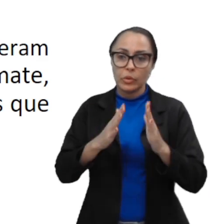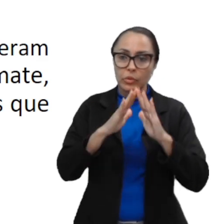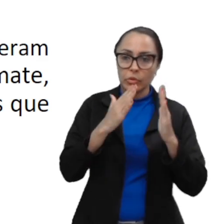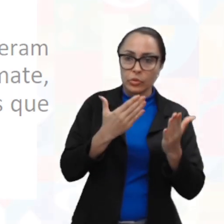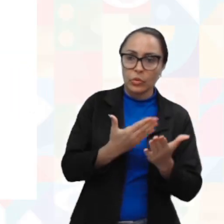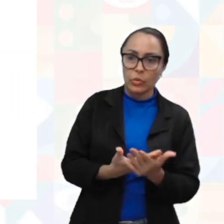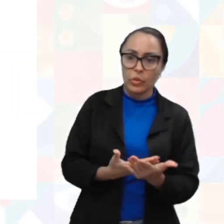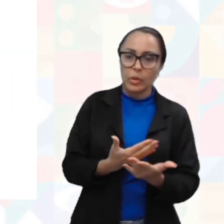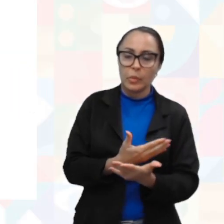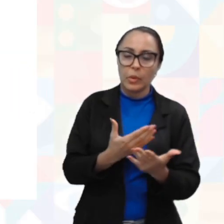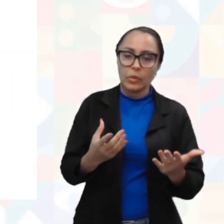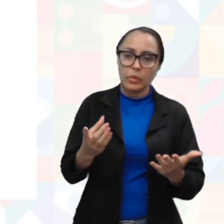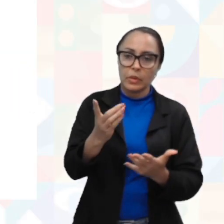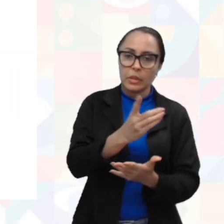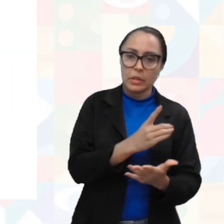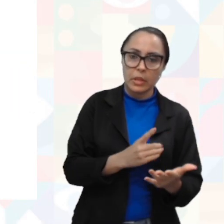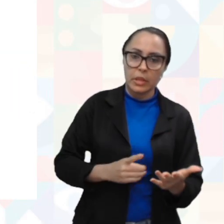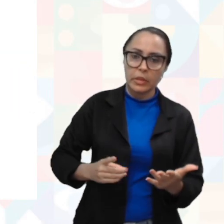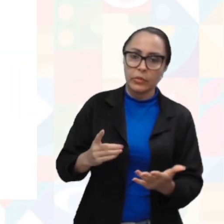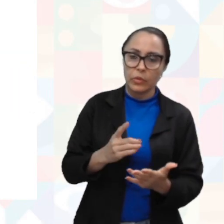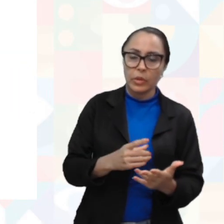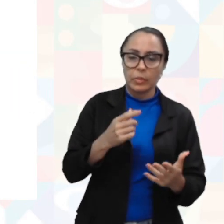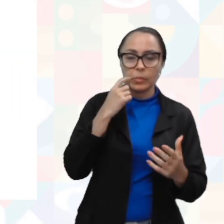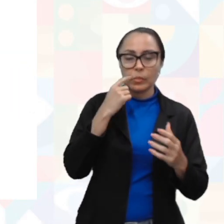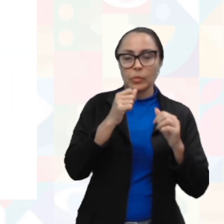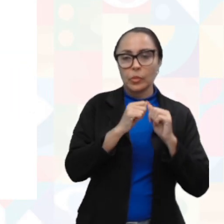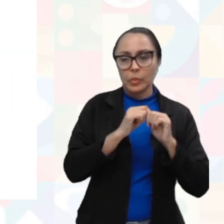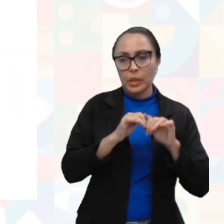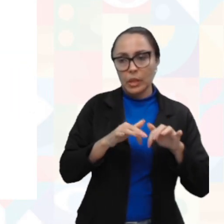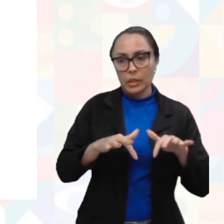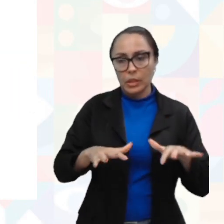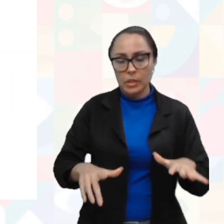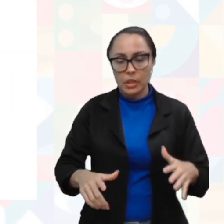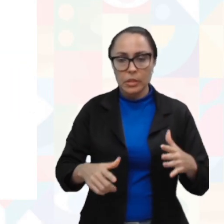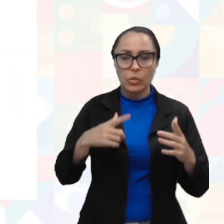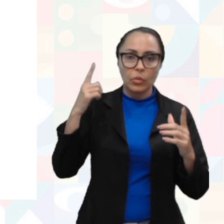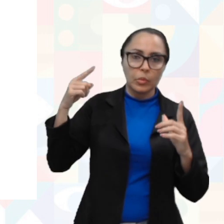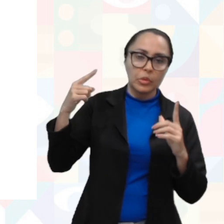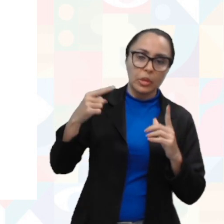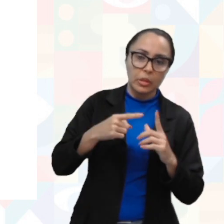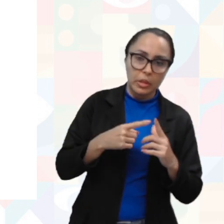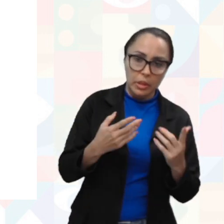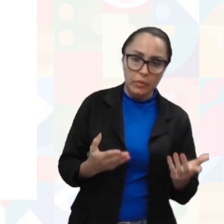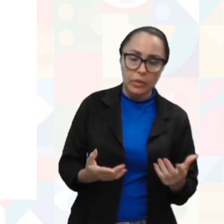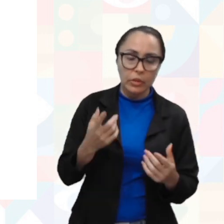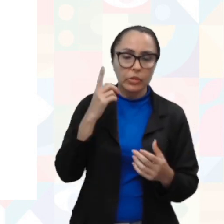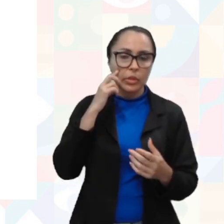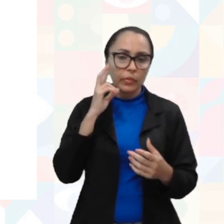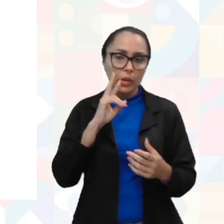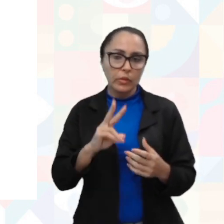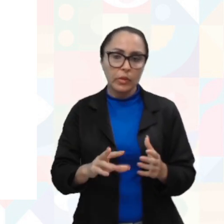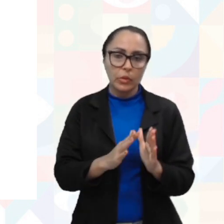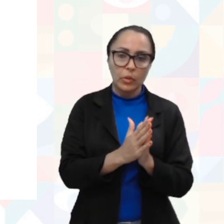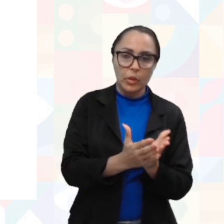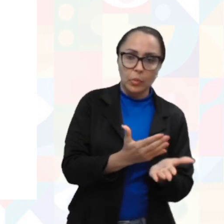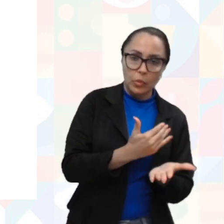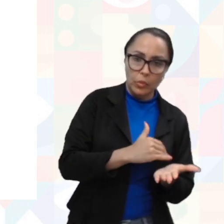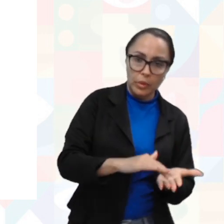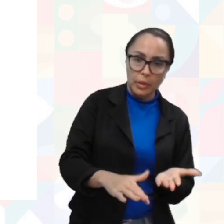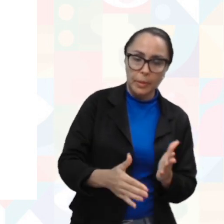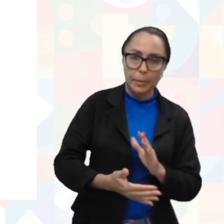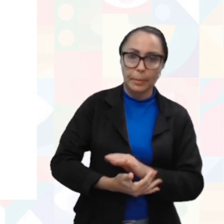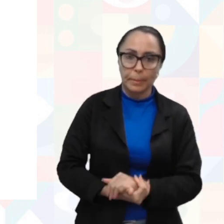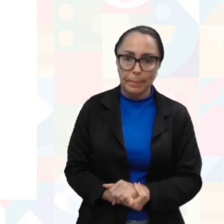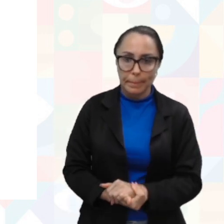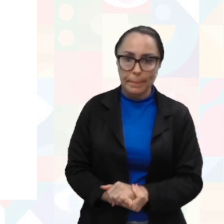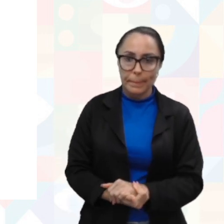para o design foi essa propagação de um design funcional, objetivo, né? Que a gente vai ver no e-book mais lá na frente na